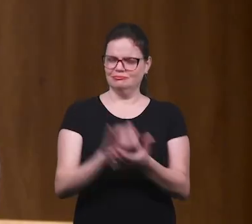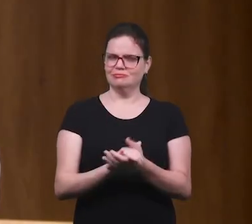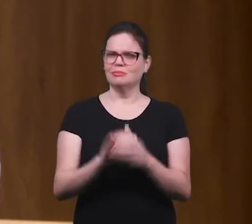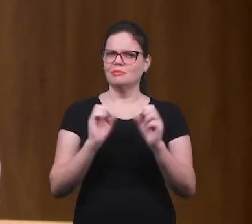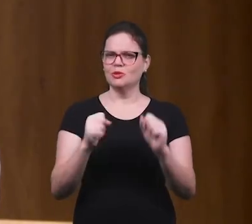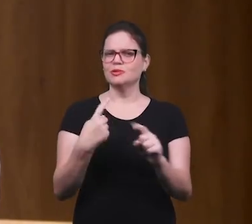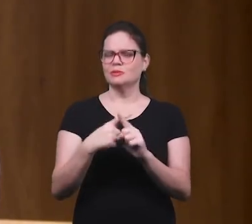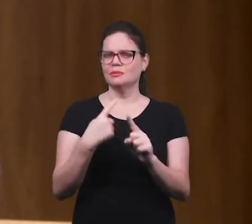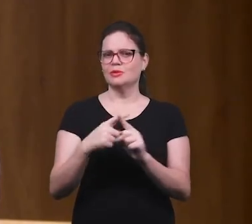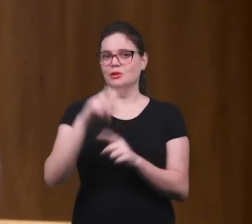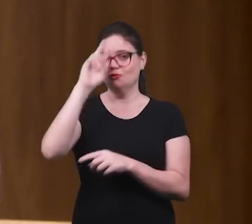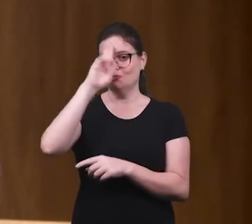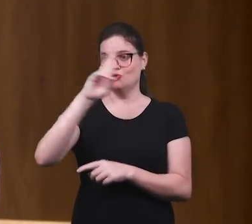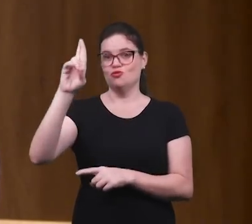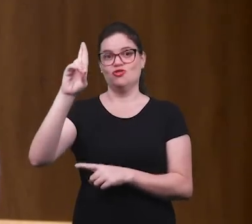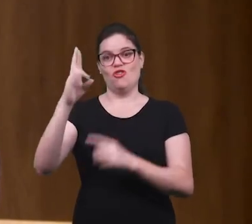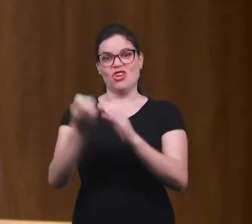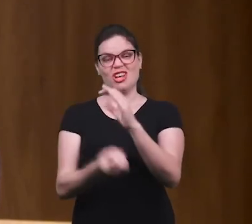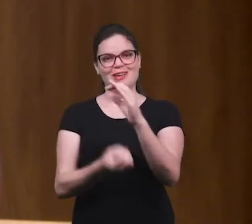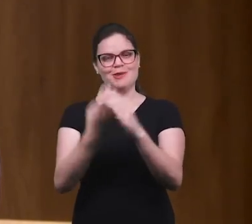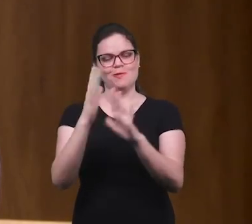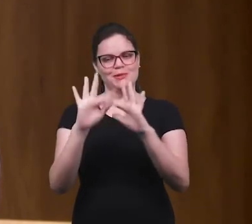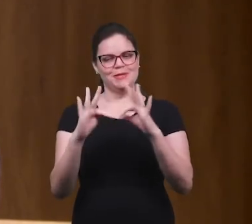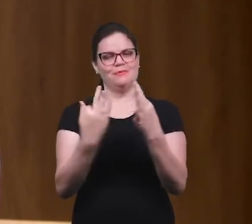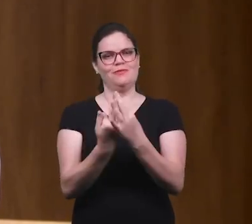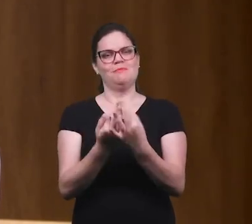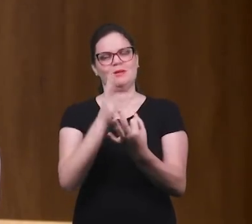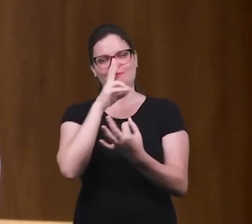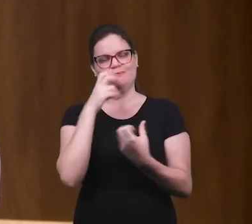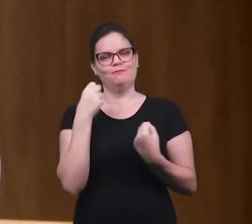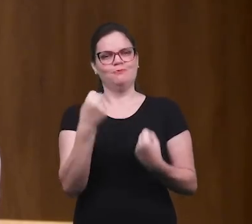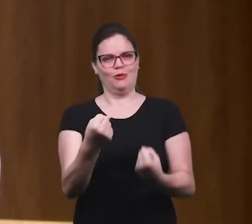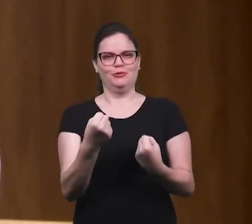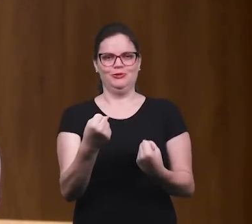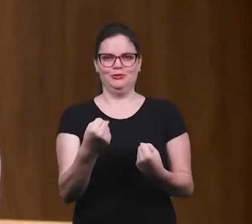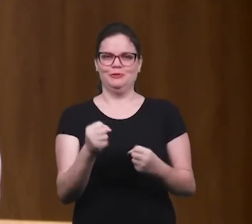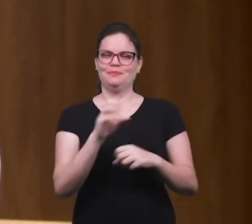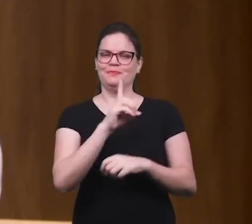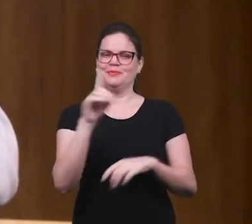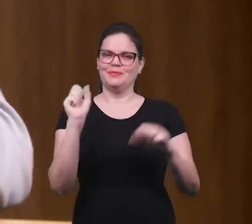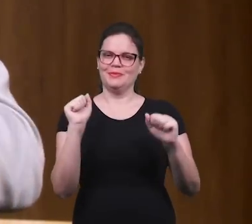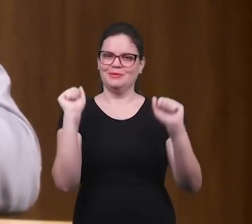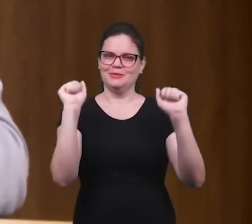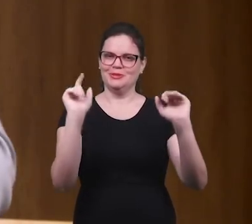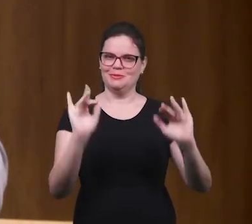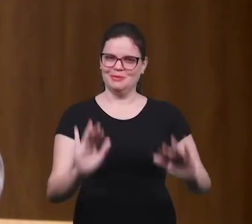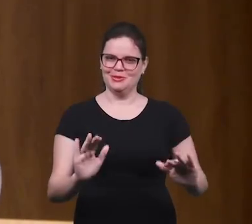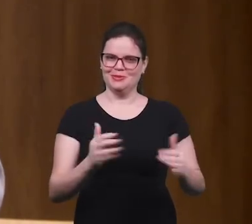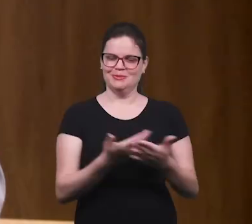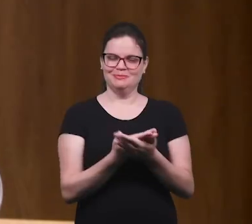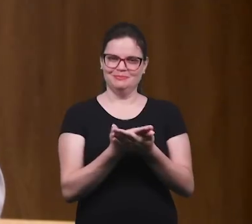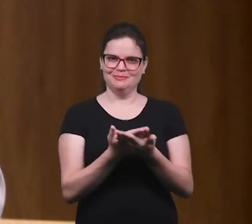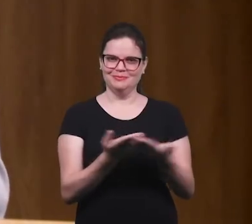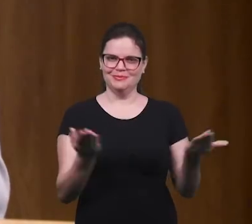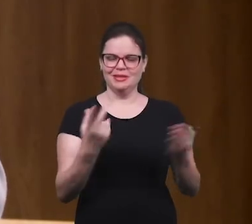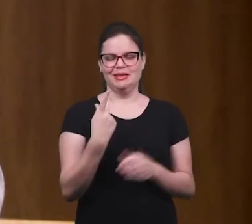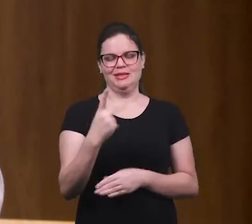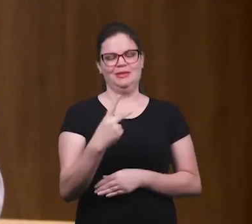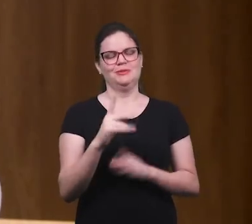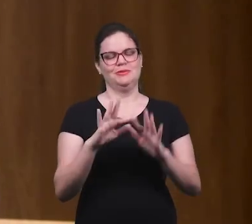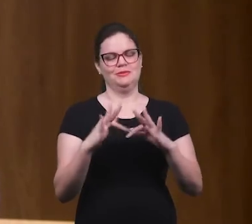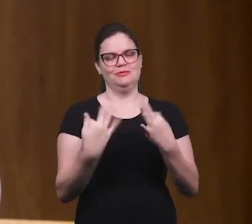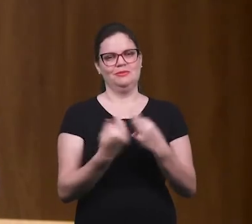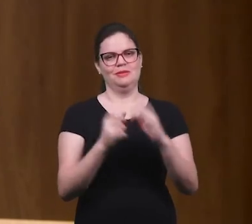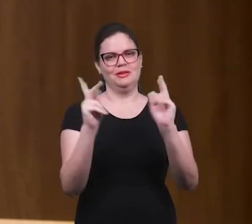essa é uma instituição forte, porque vem da palavra. Que Deus te abençoe, que Deus abençoe a